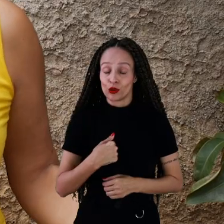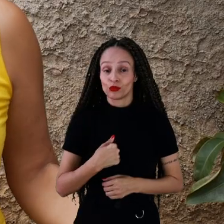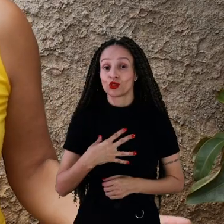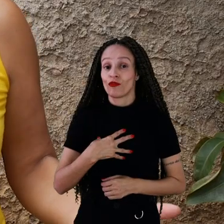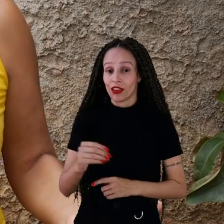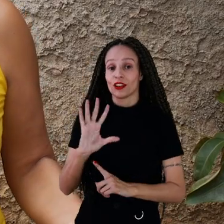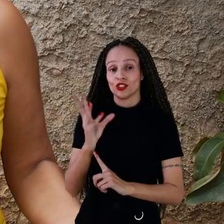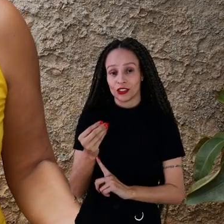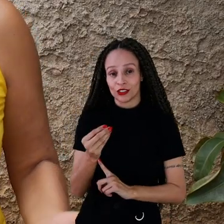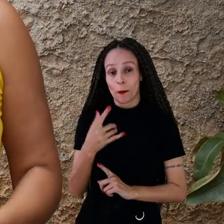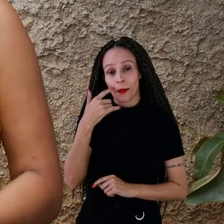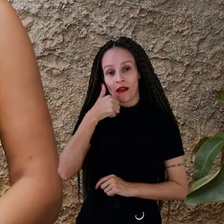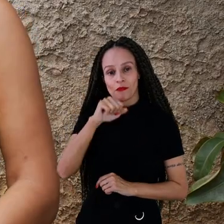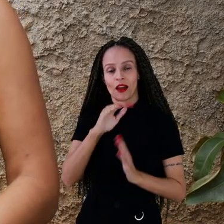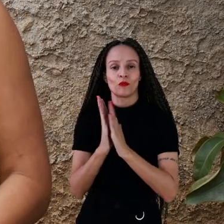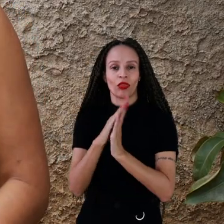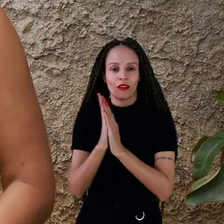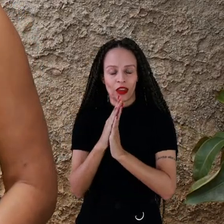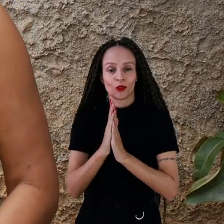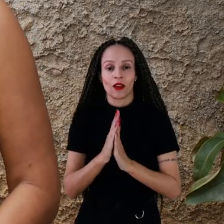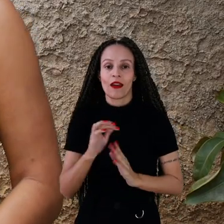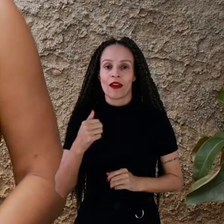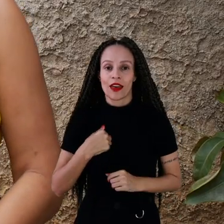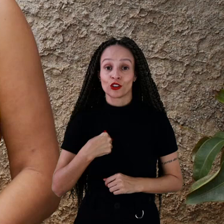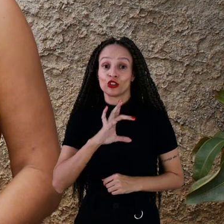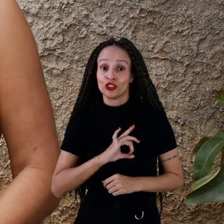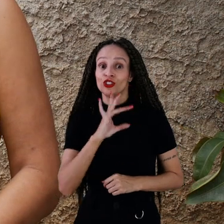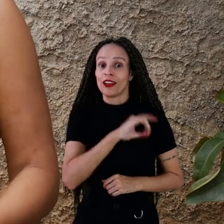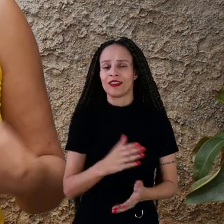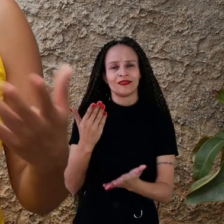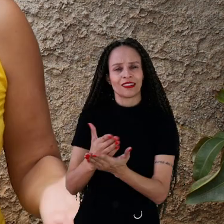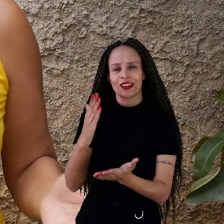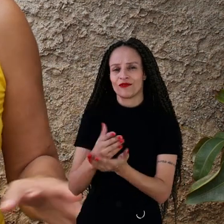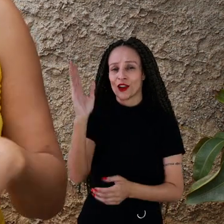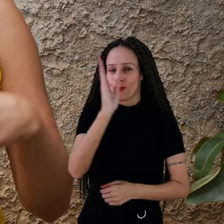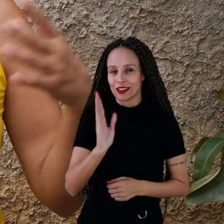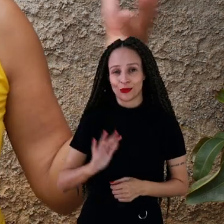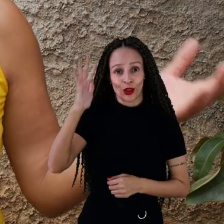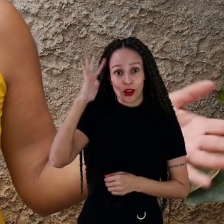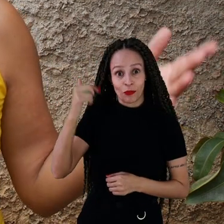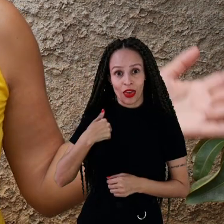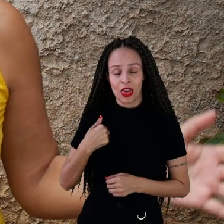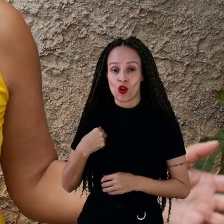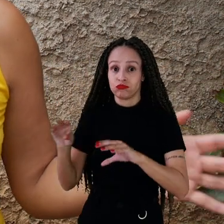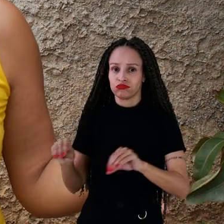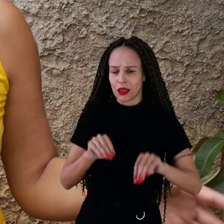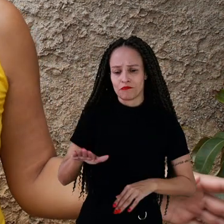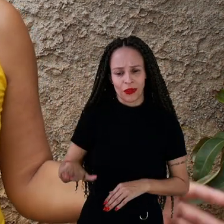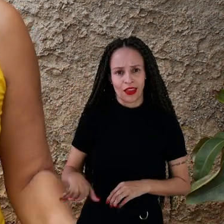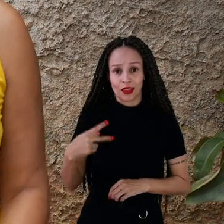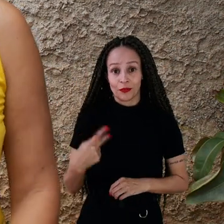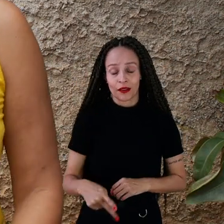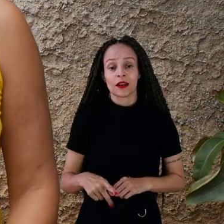família de artistas. Angela Aine. Né? Sou filha de bonequeiros. Então, eu sou chilena, então não tem nada a ver com o Brasil, teoricamente. Eu vim